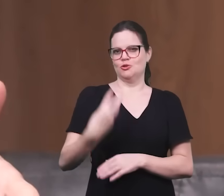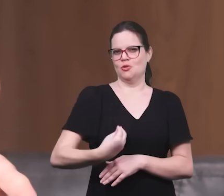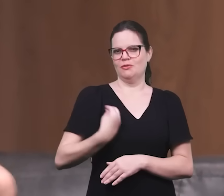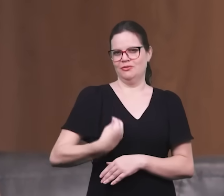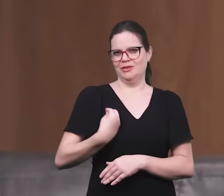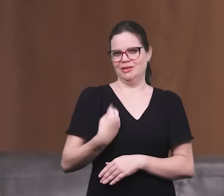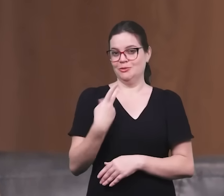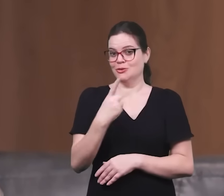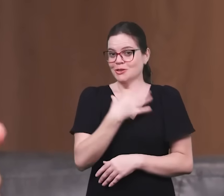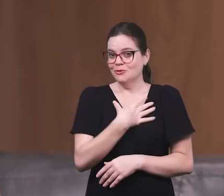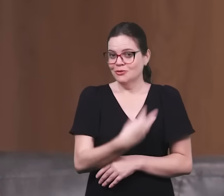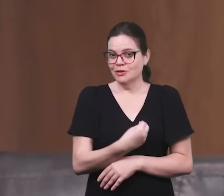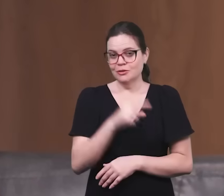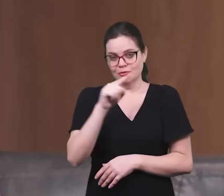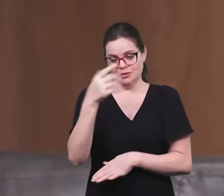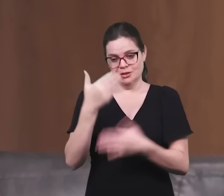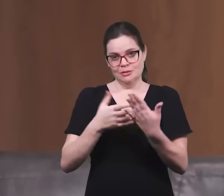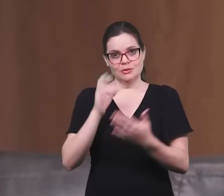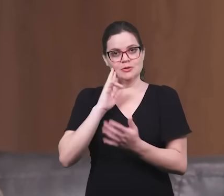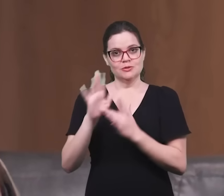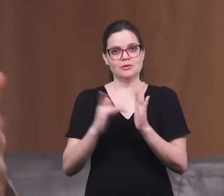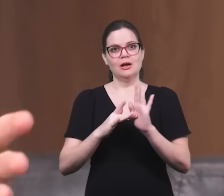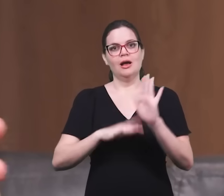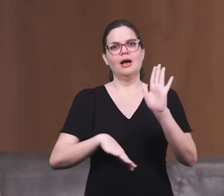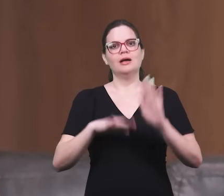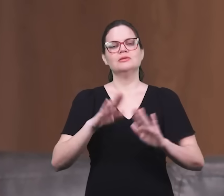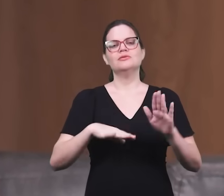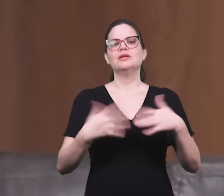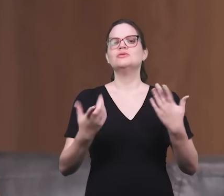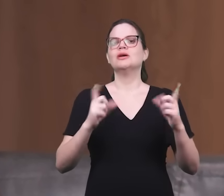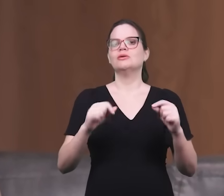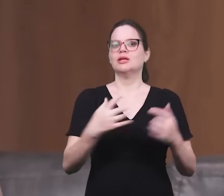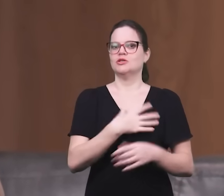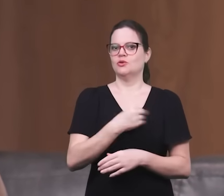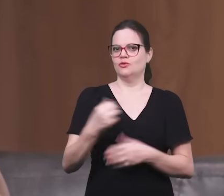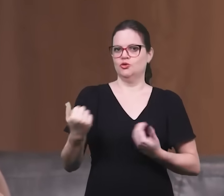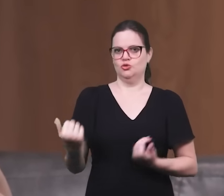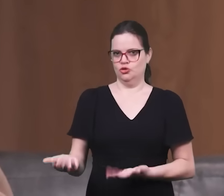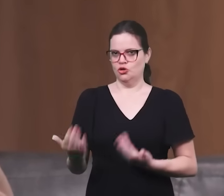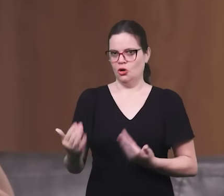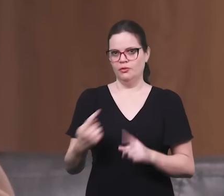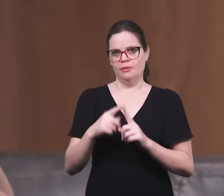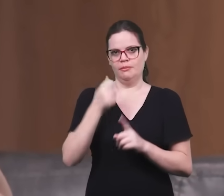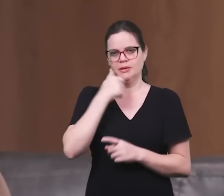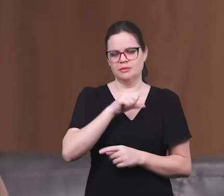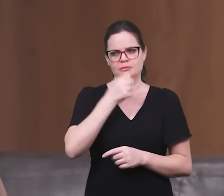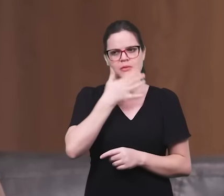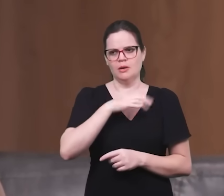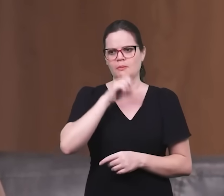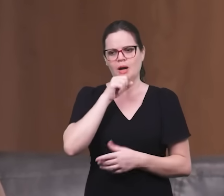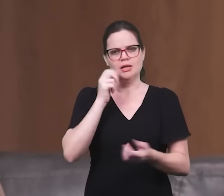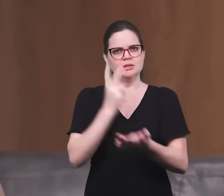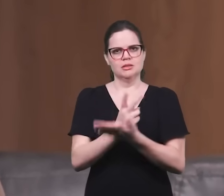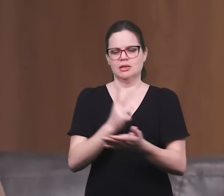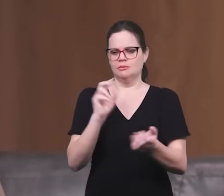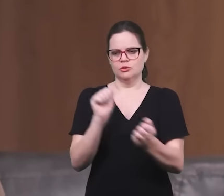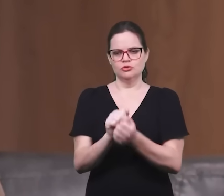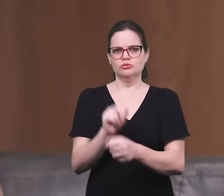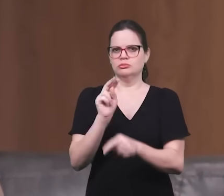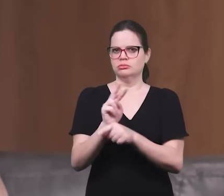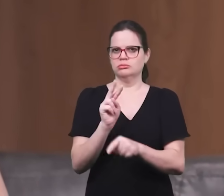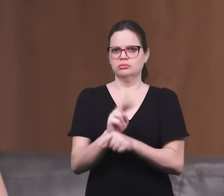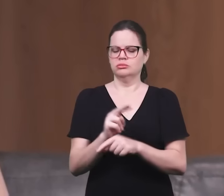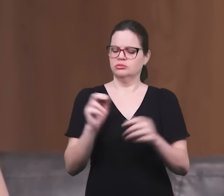está no ninho, você está na presença do Senhor. Às vezes o filho depois chega à juventude, mas o pai sempre é pai. E os pais sempre serão pais.